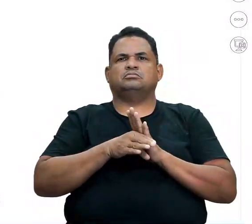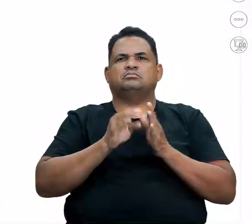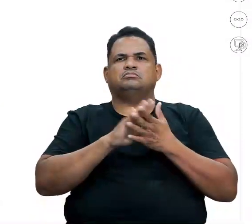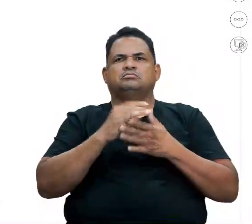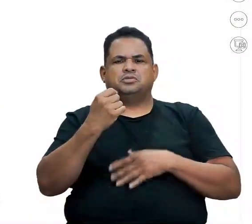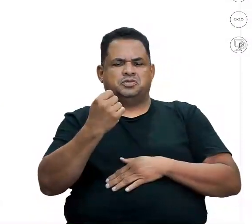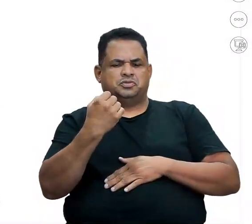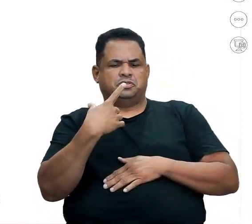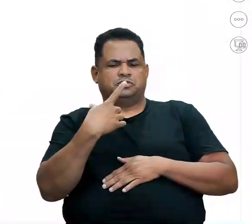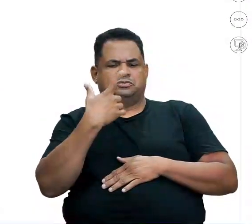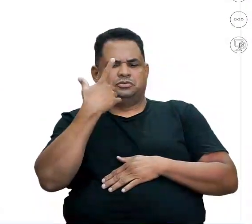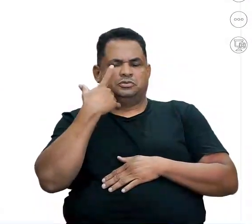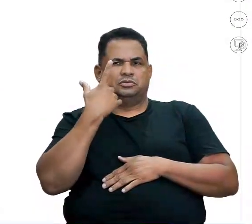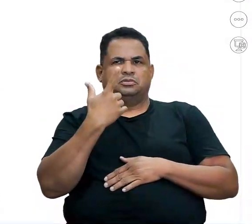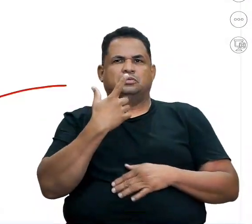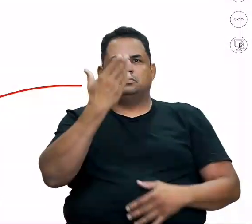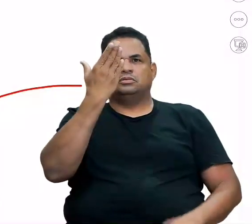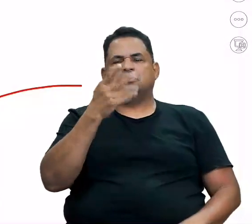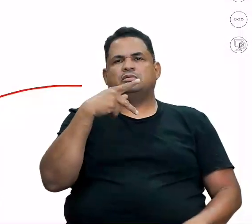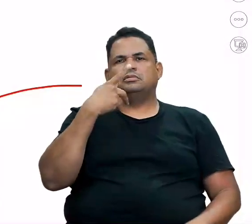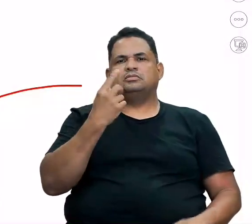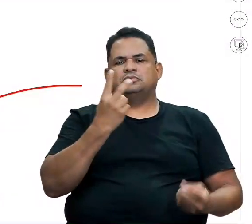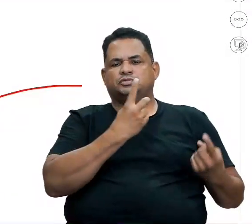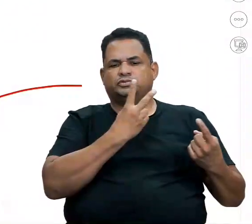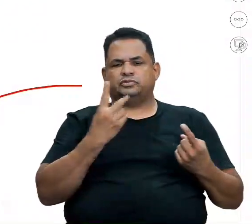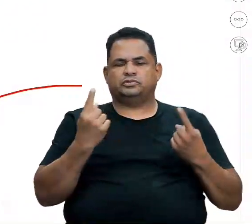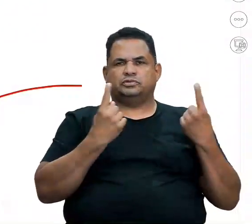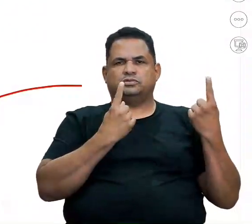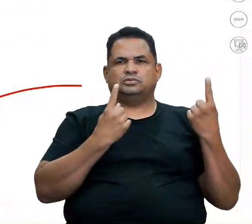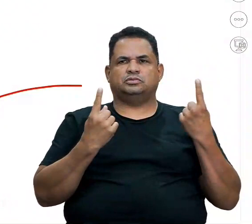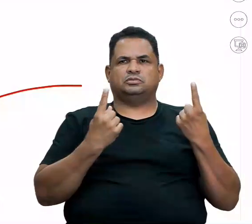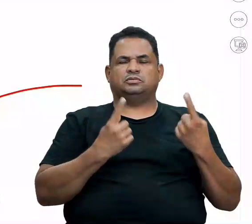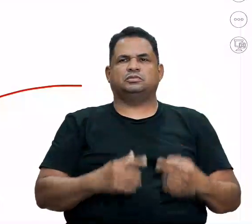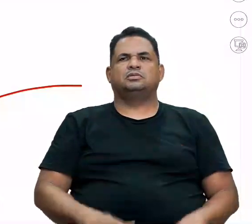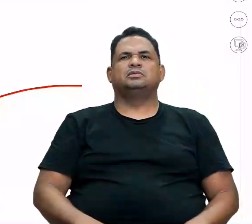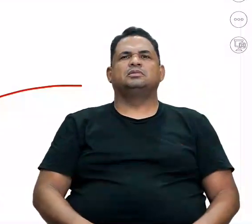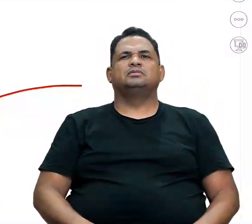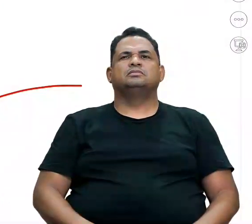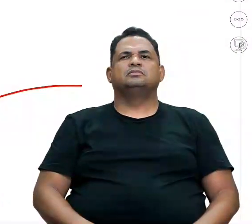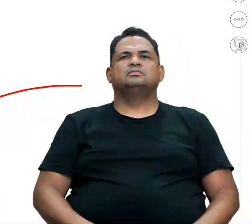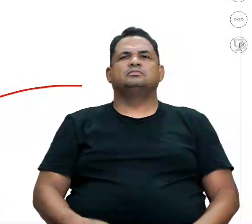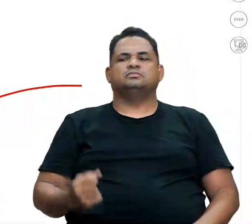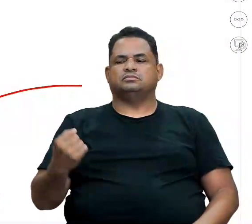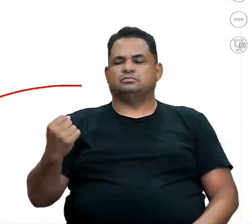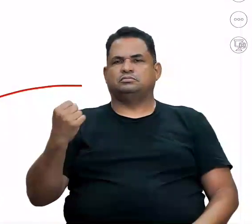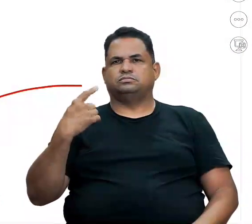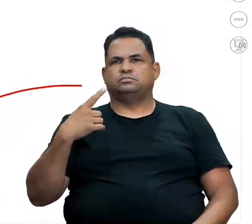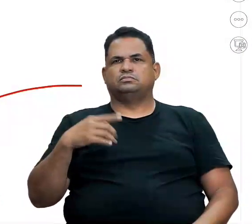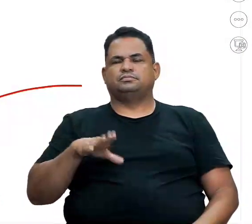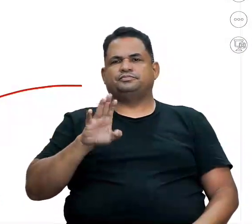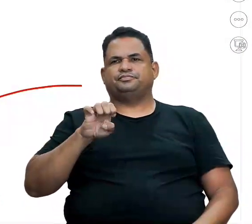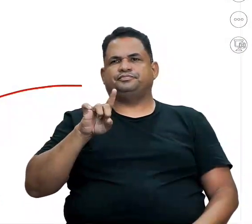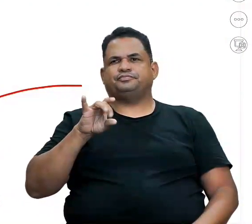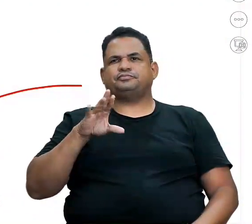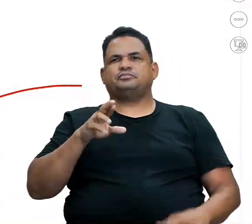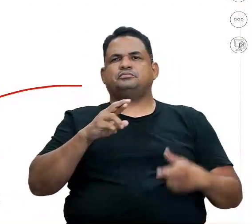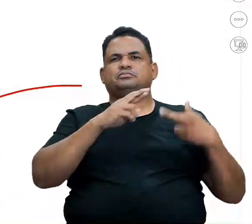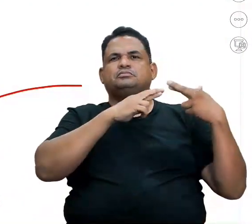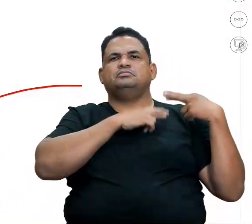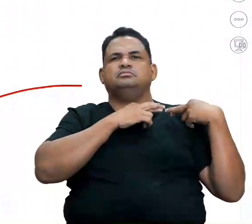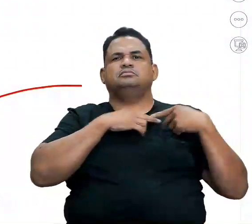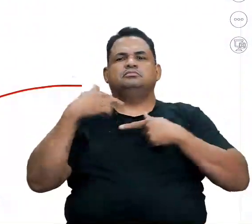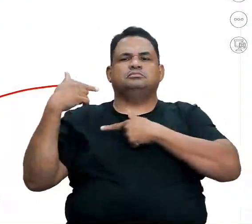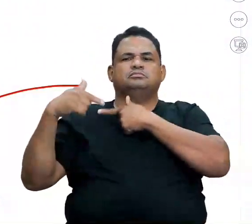estranhos, né? Aqui ele falando, né? Seus conceitos estão estranhos. Então, o etnocentrismo é responsável por essa geração